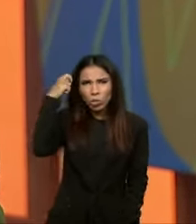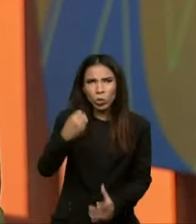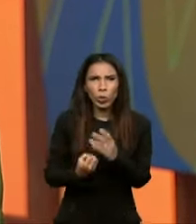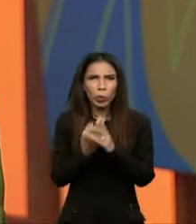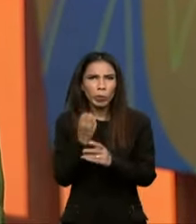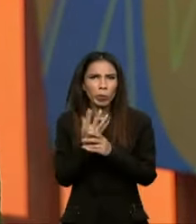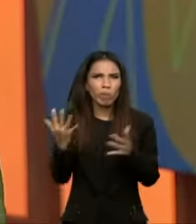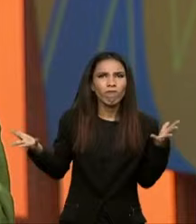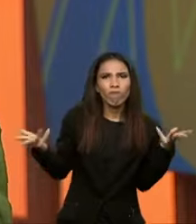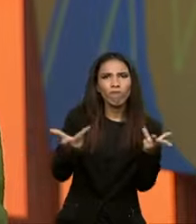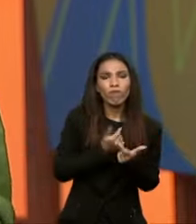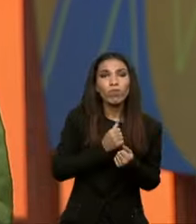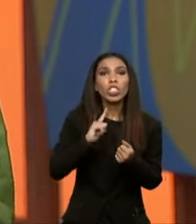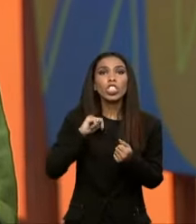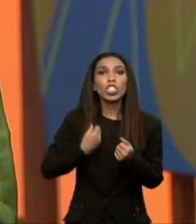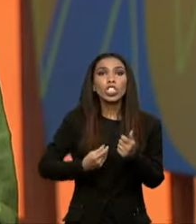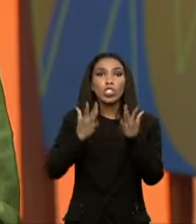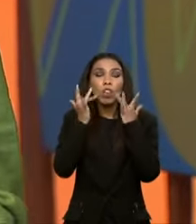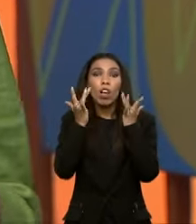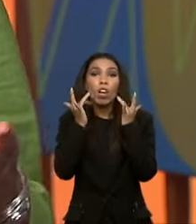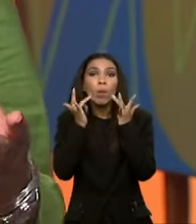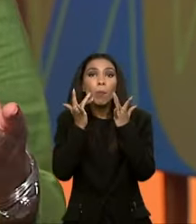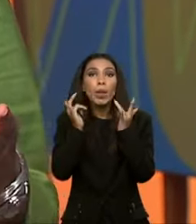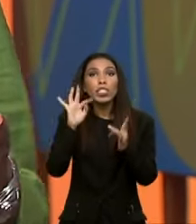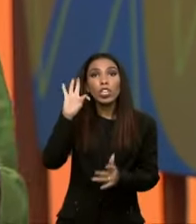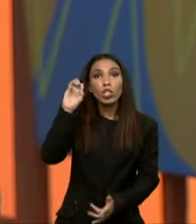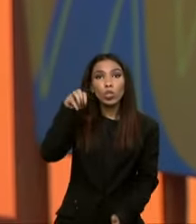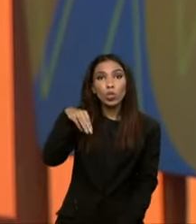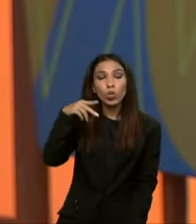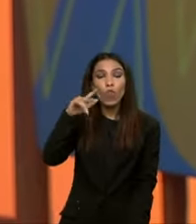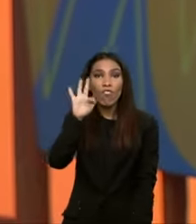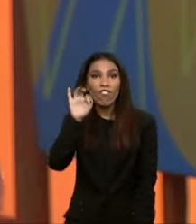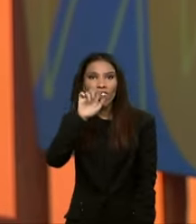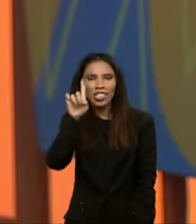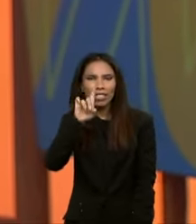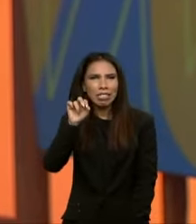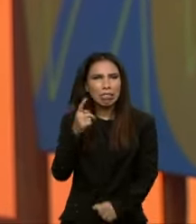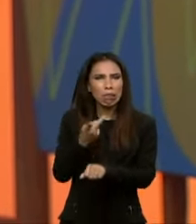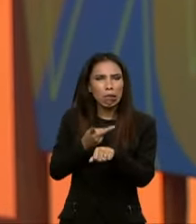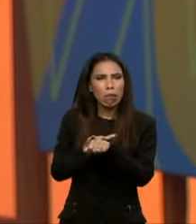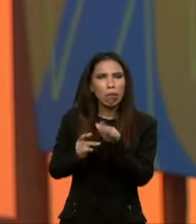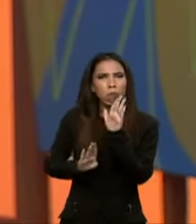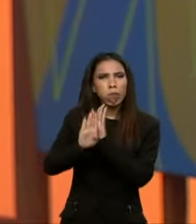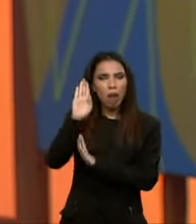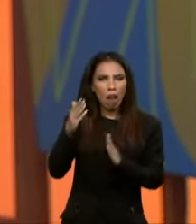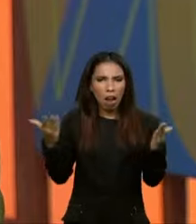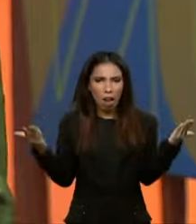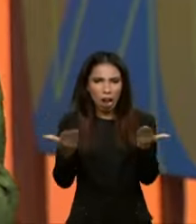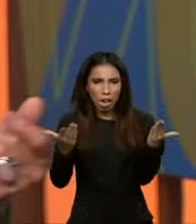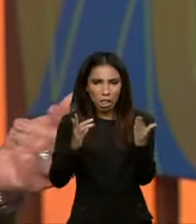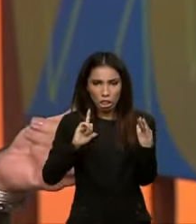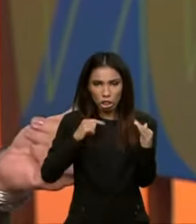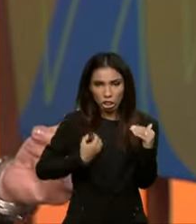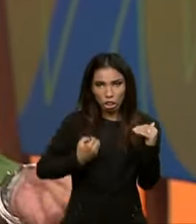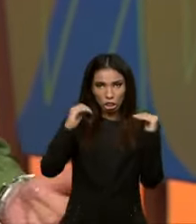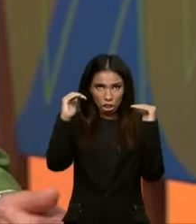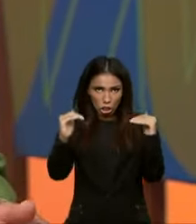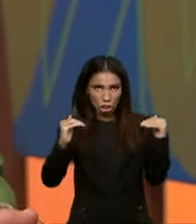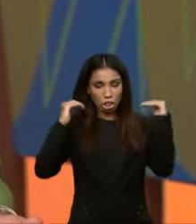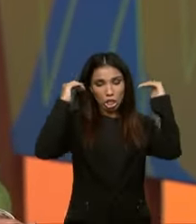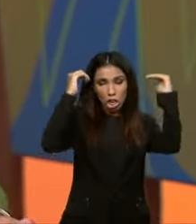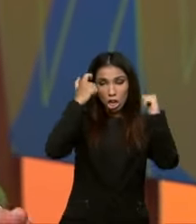que ele está fazendo com a peça Tom na Fazenda. E agora, vocês estão preparados para levar o nível? O nível de charme, o nível, digamos assim,